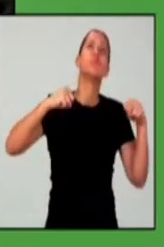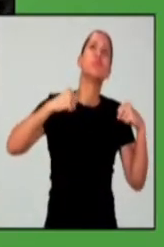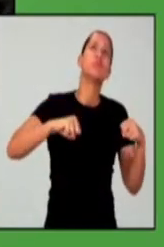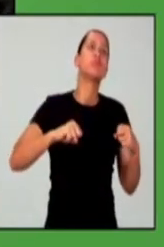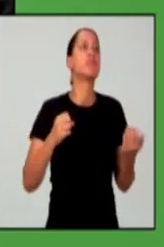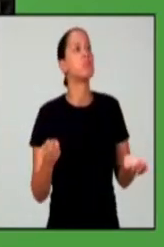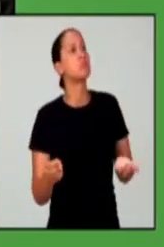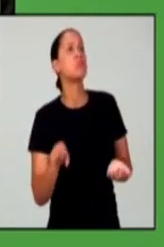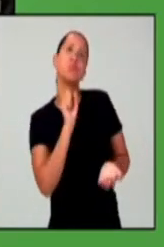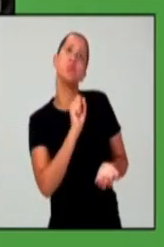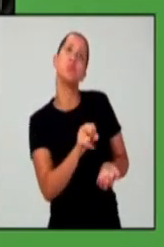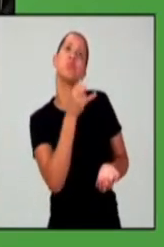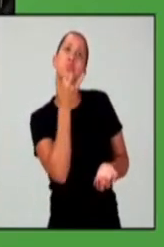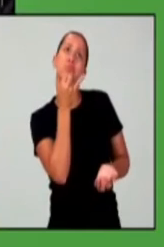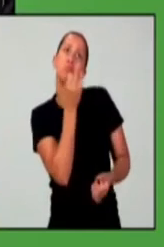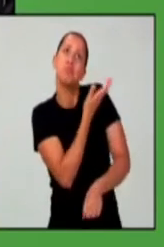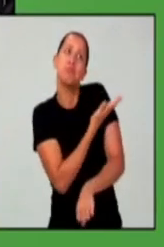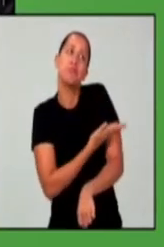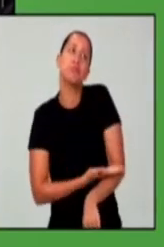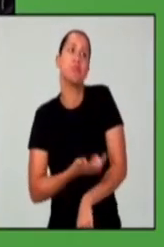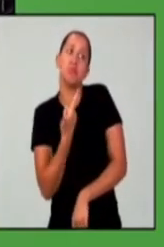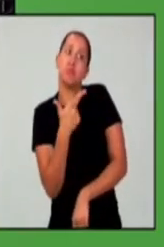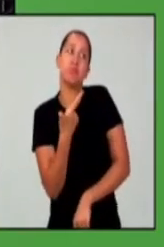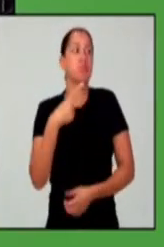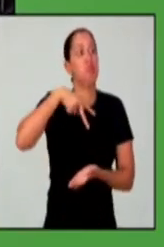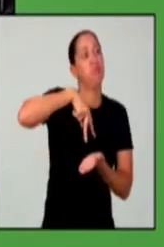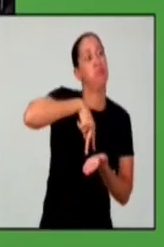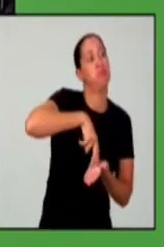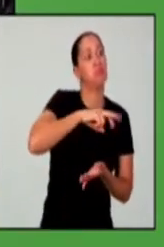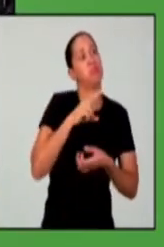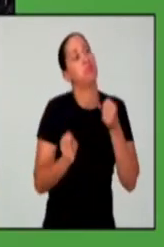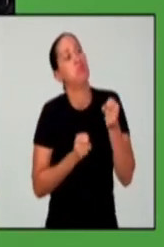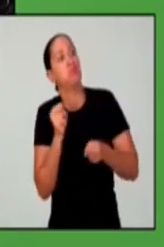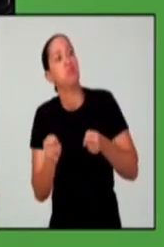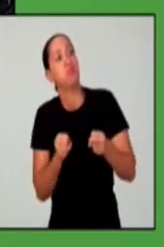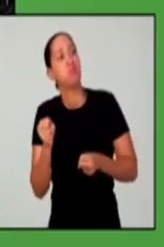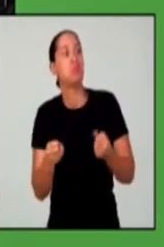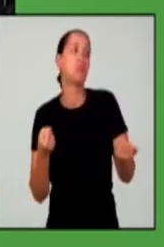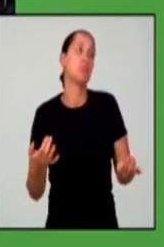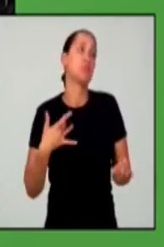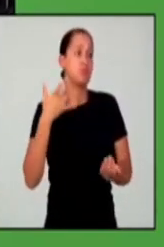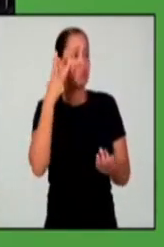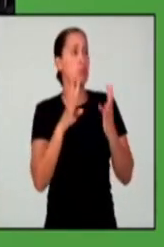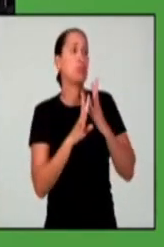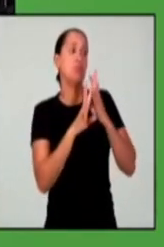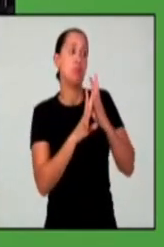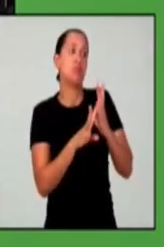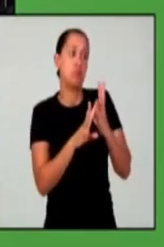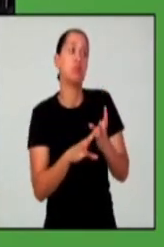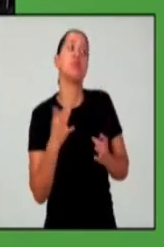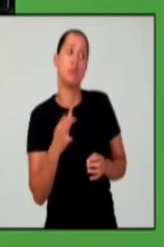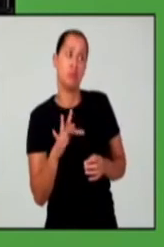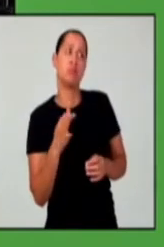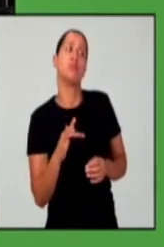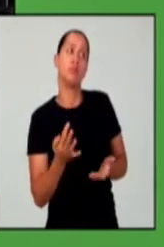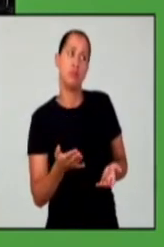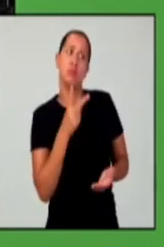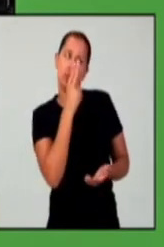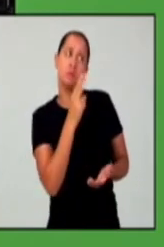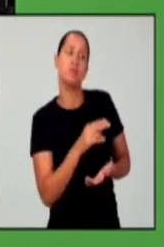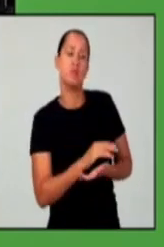ou não, né? Se ela costuma a ficar de pé ou correr, se ela ficar numa fila há muito tempo, ela não vai sentir